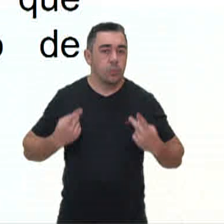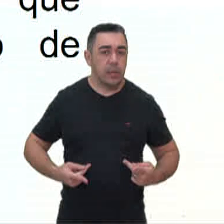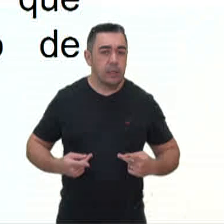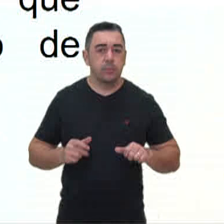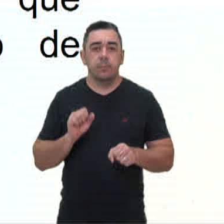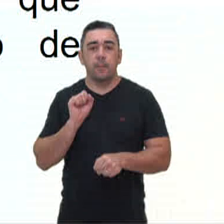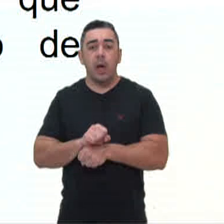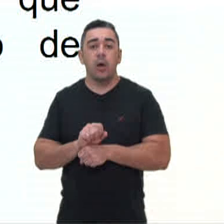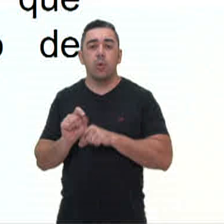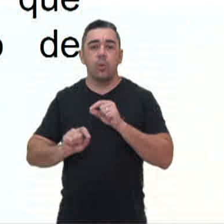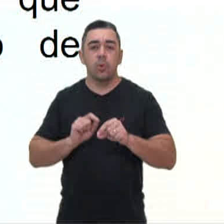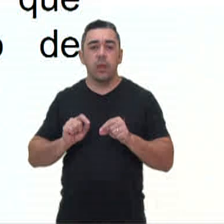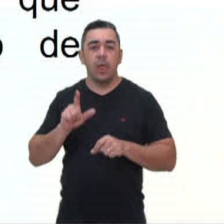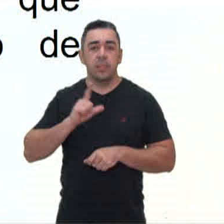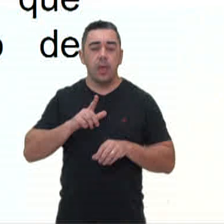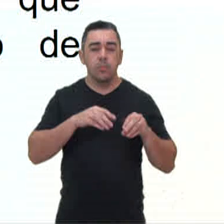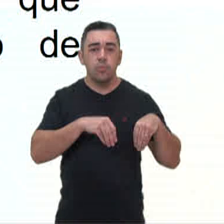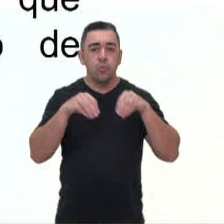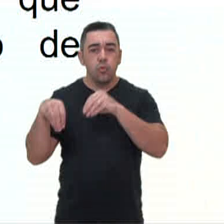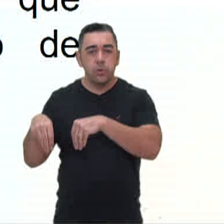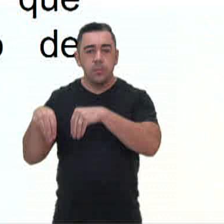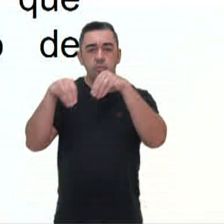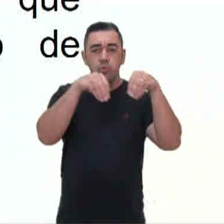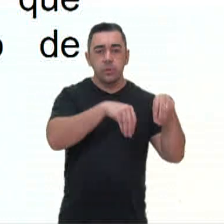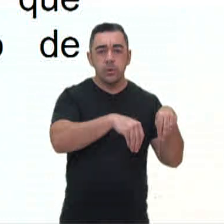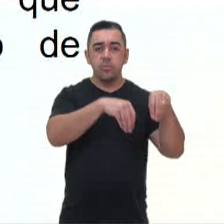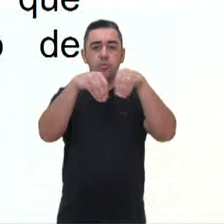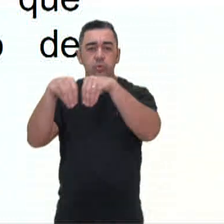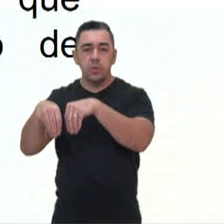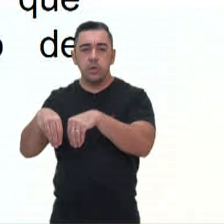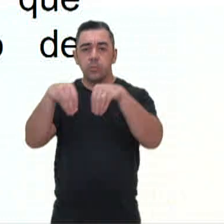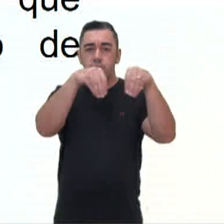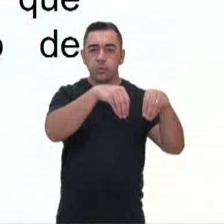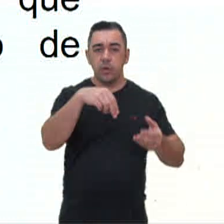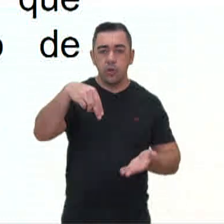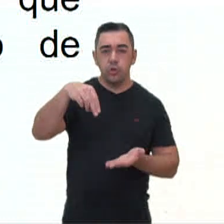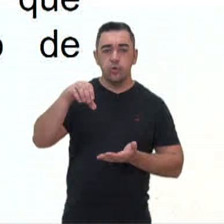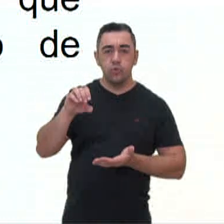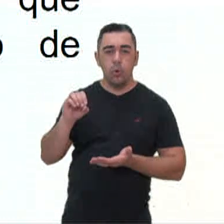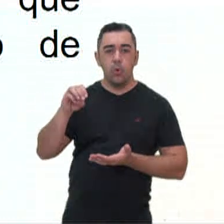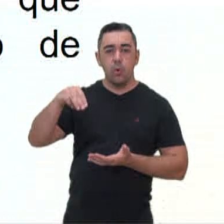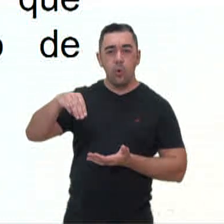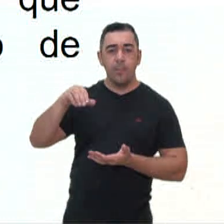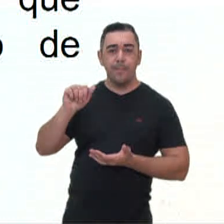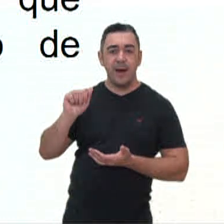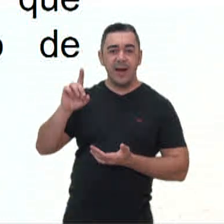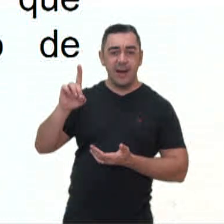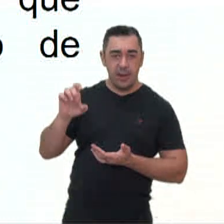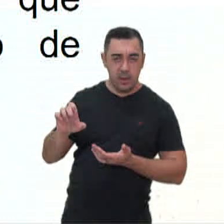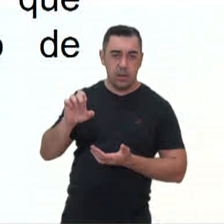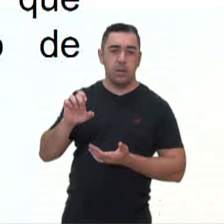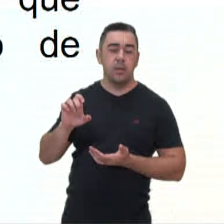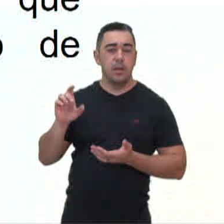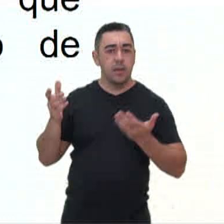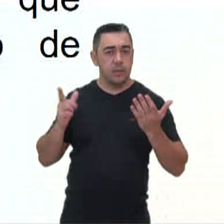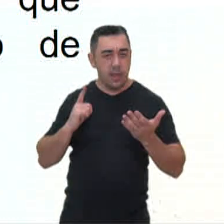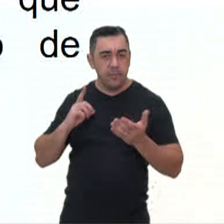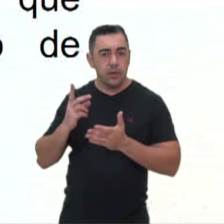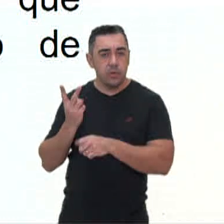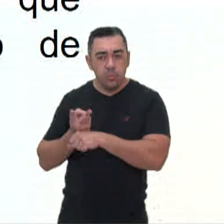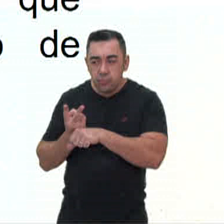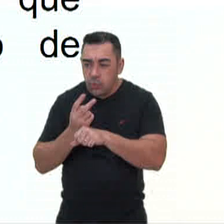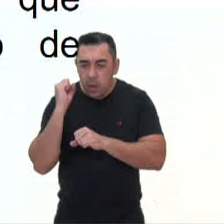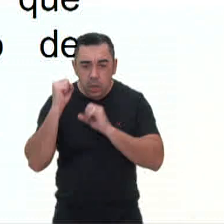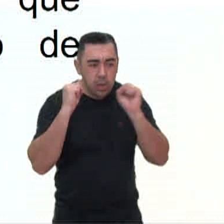ser nômade, ou seja, torna-se sedentário, e onde ele só caçava e coletava para se dedicar à